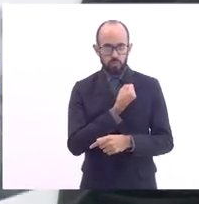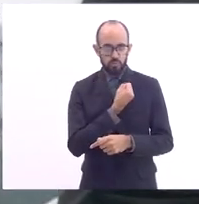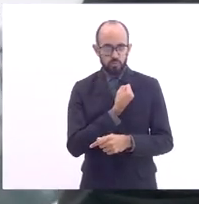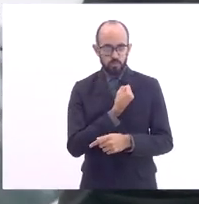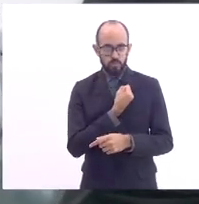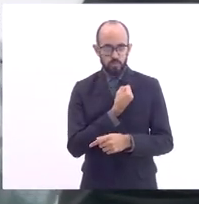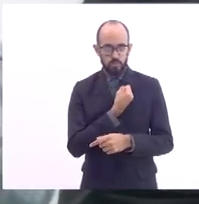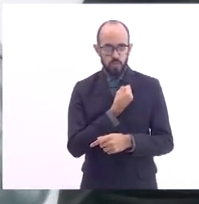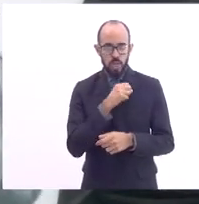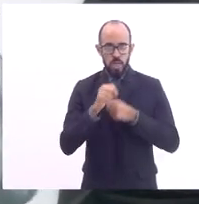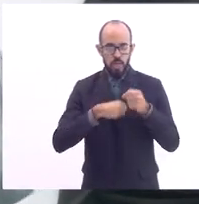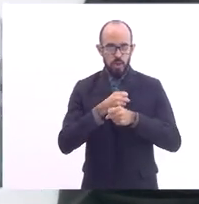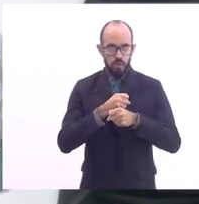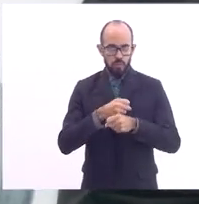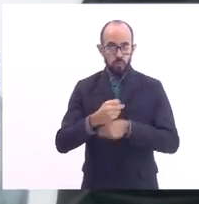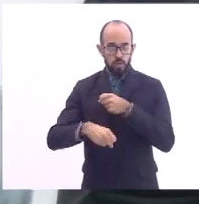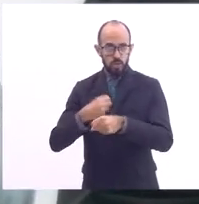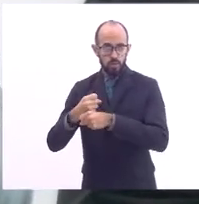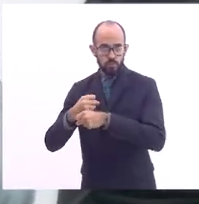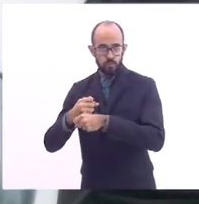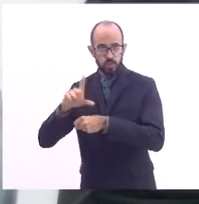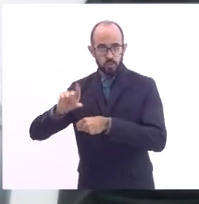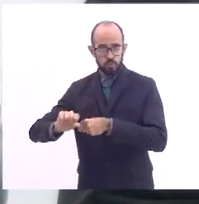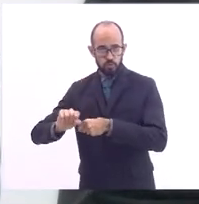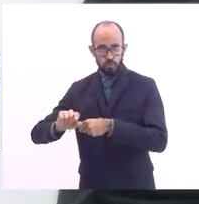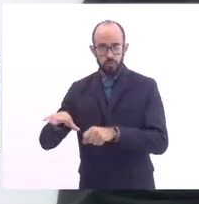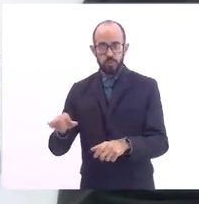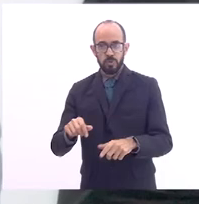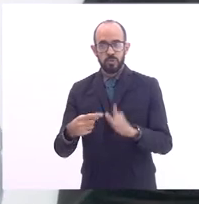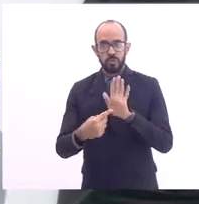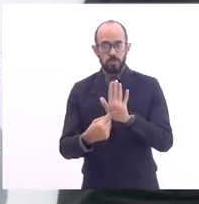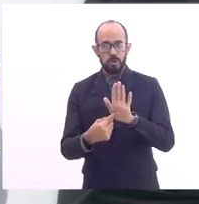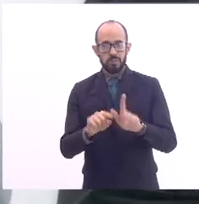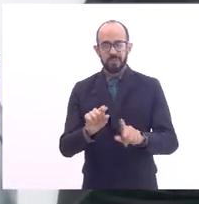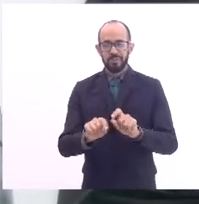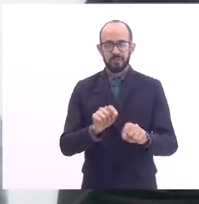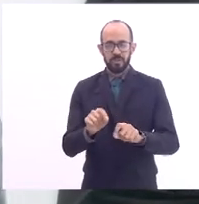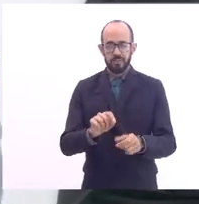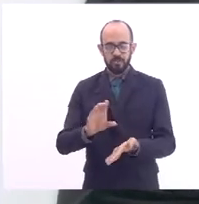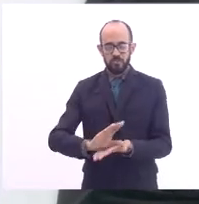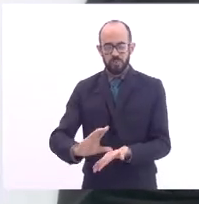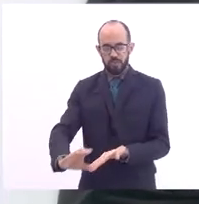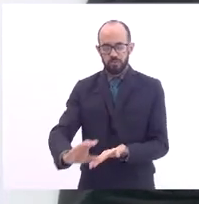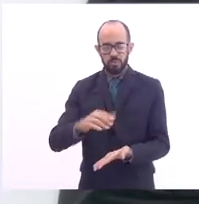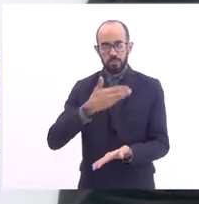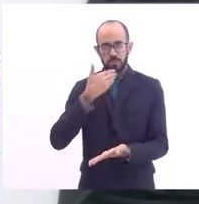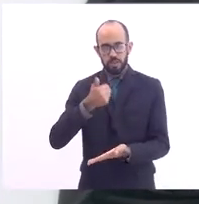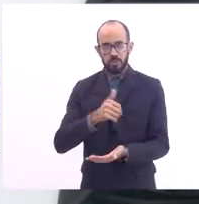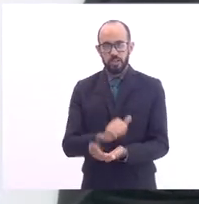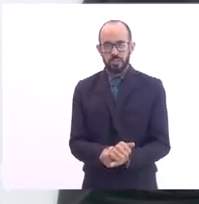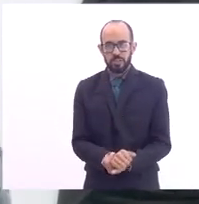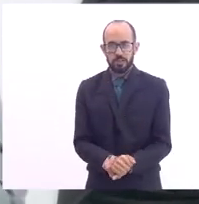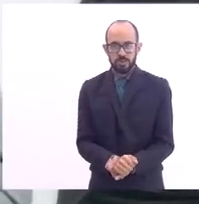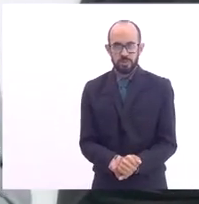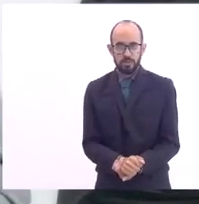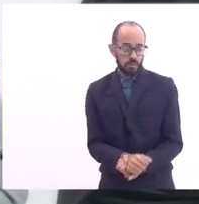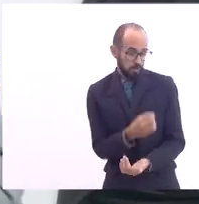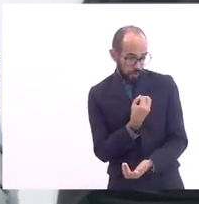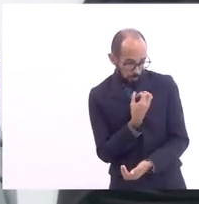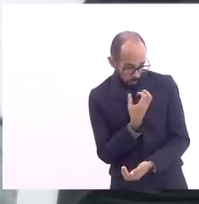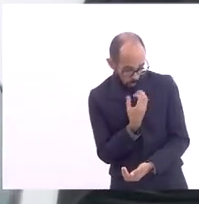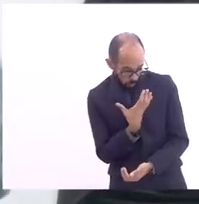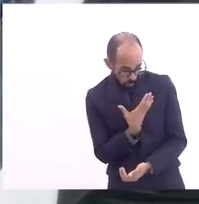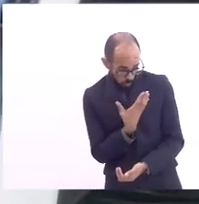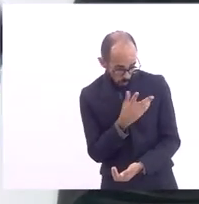a frequência das interrupções vem caindo, o que mostra investimento, o que mostra melhoria. Ah, então está bom,